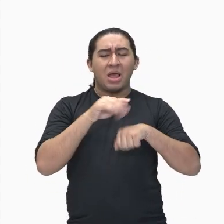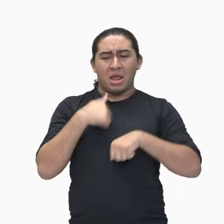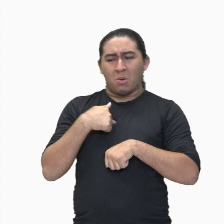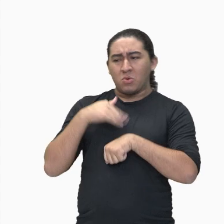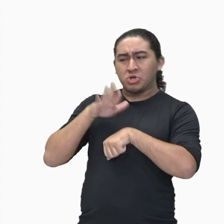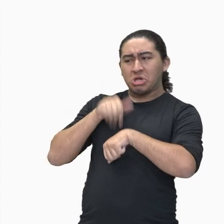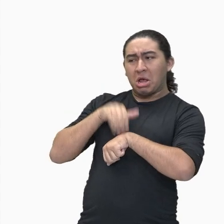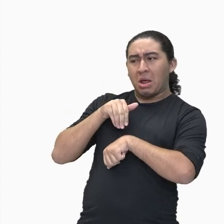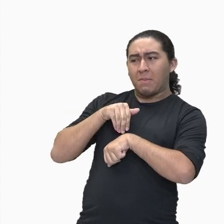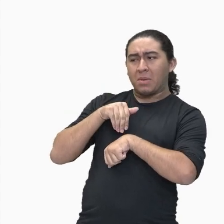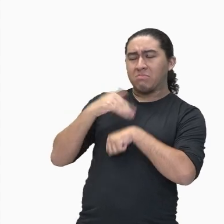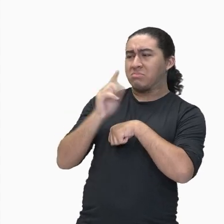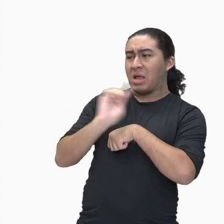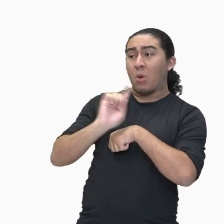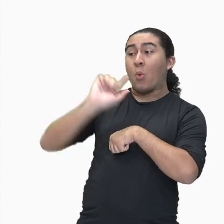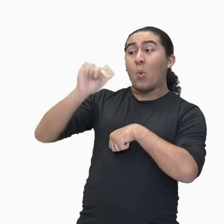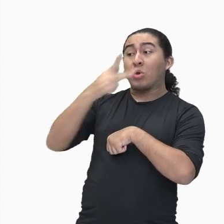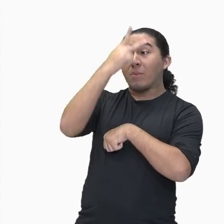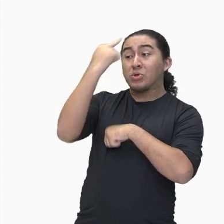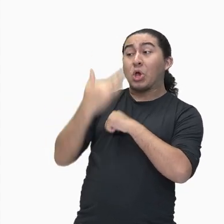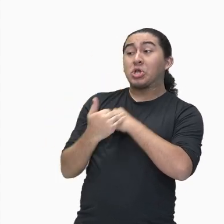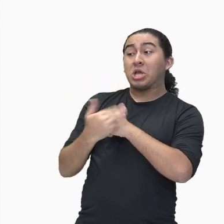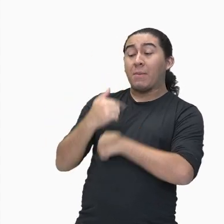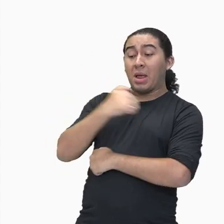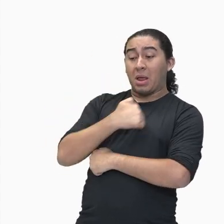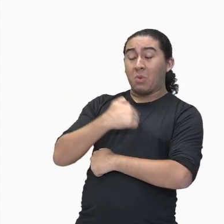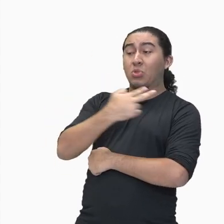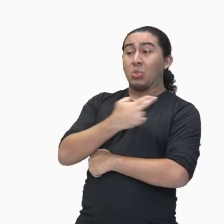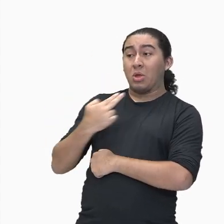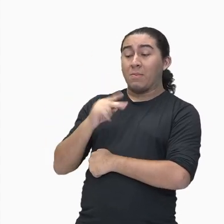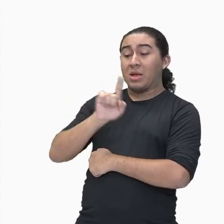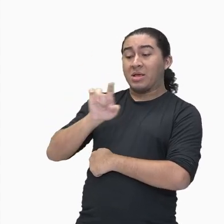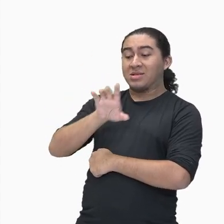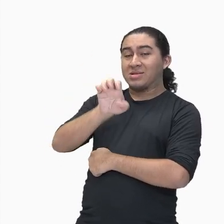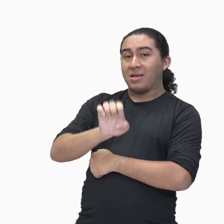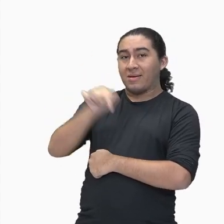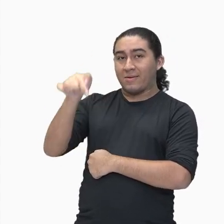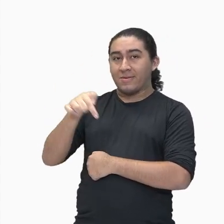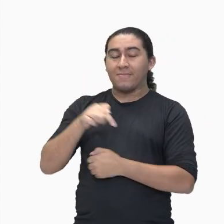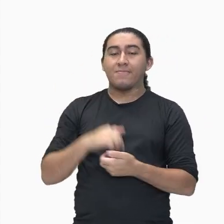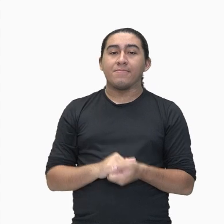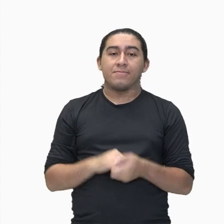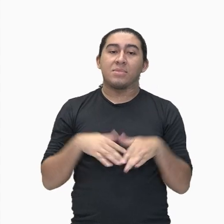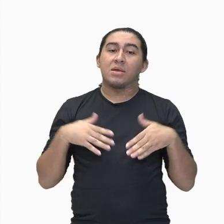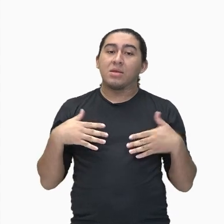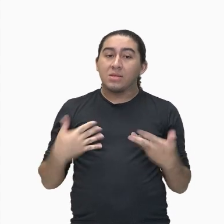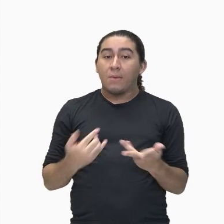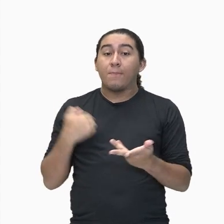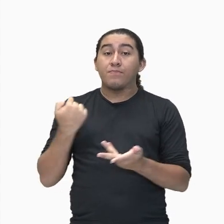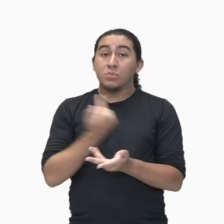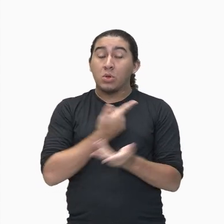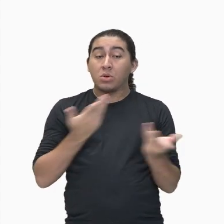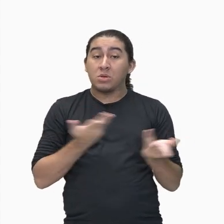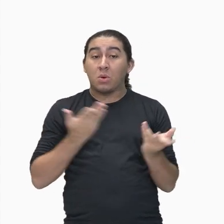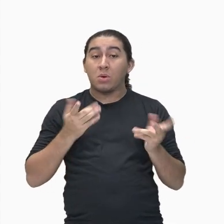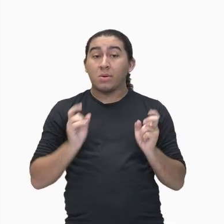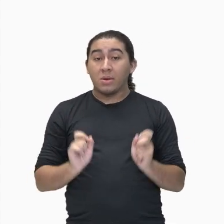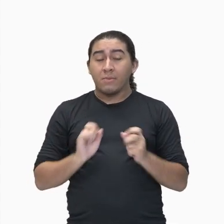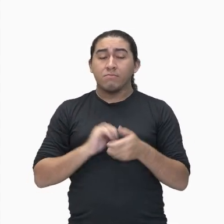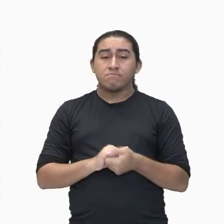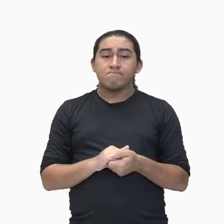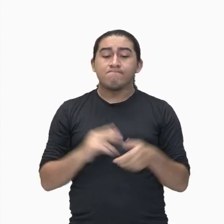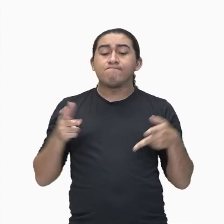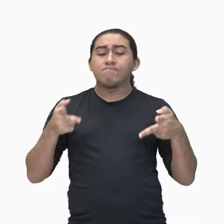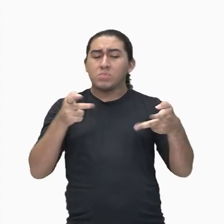chamo não, os outros é que me chamam de Zé. Então, a gente vai, né,